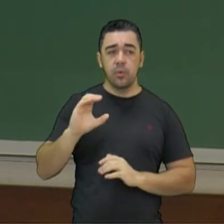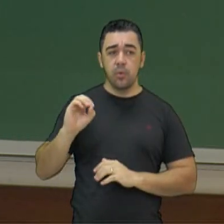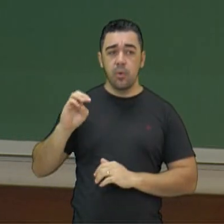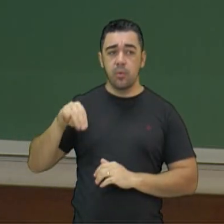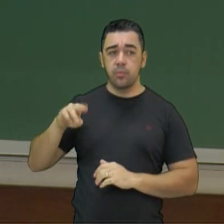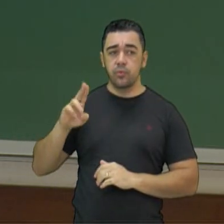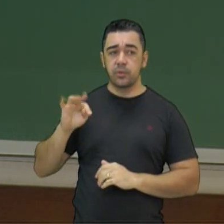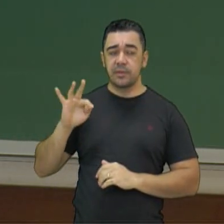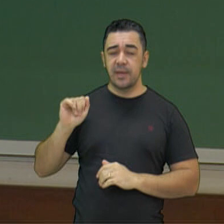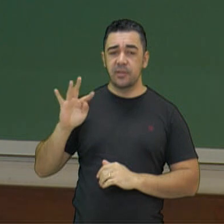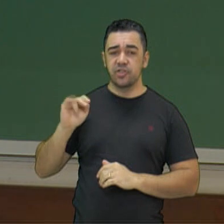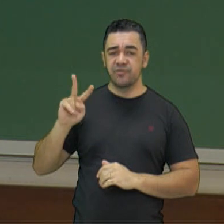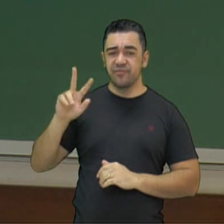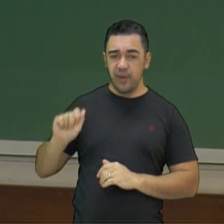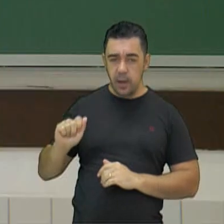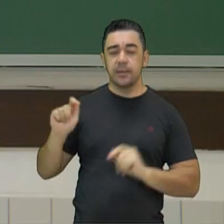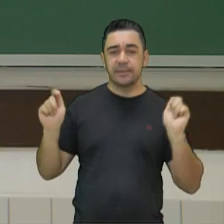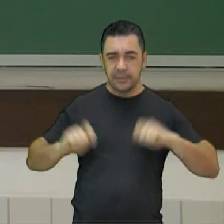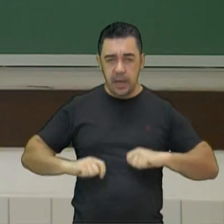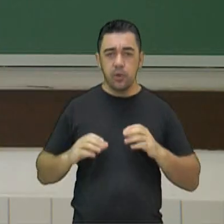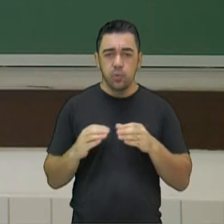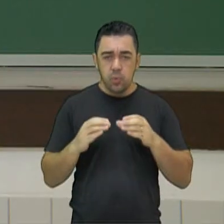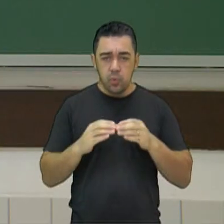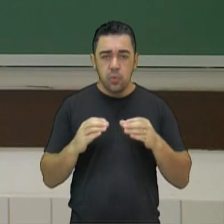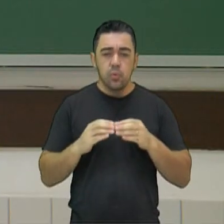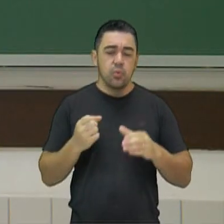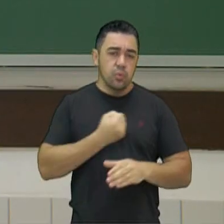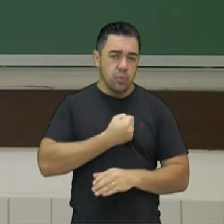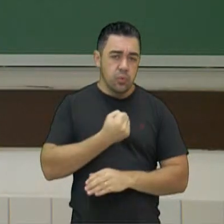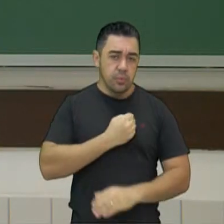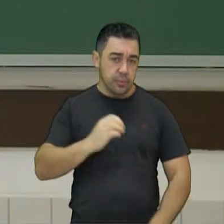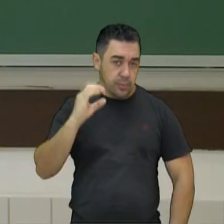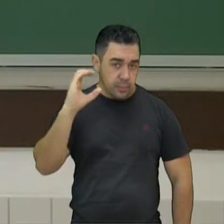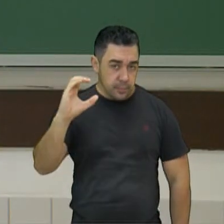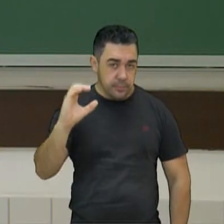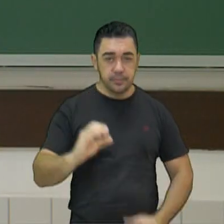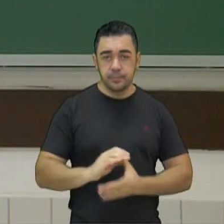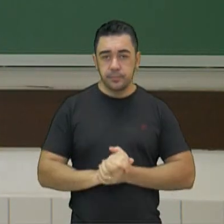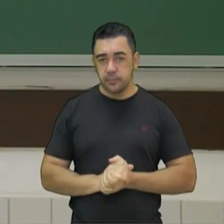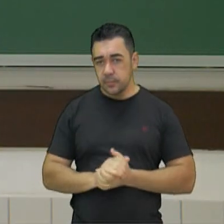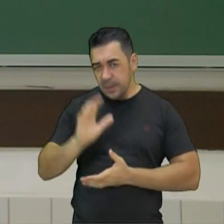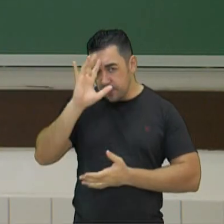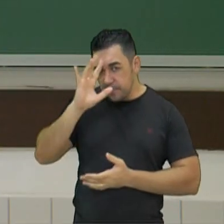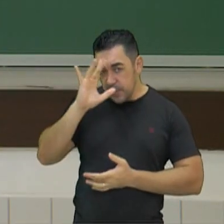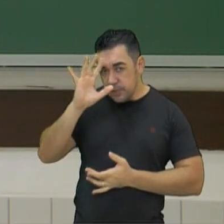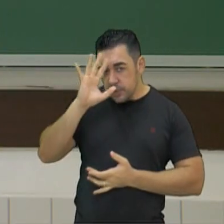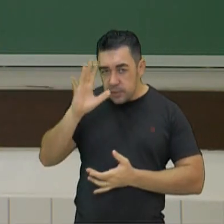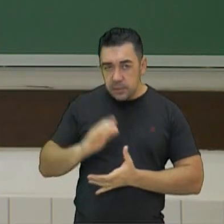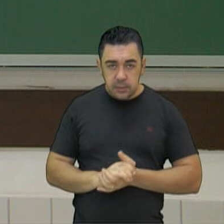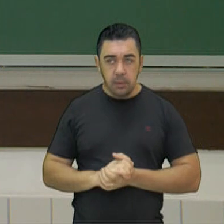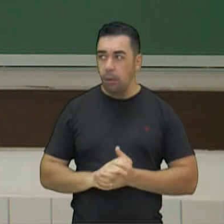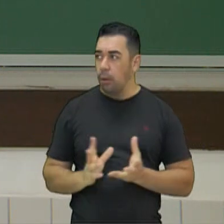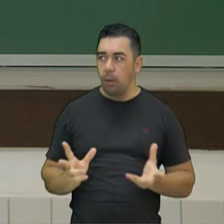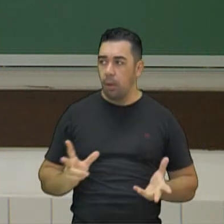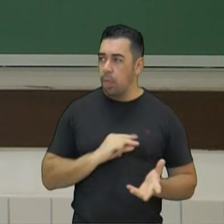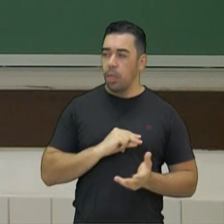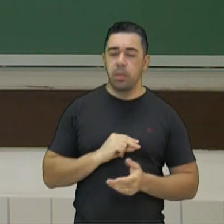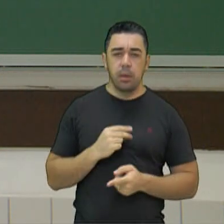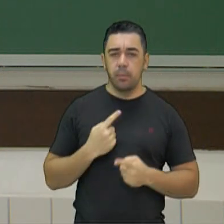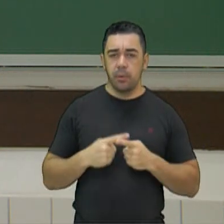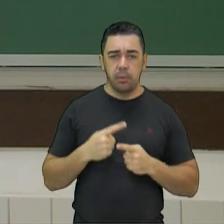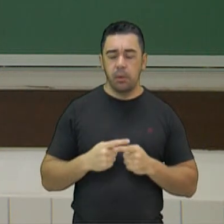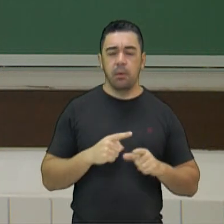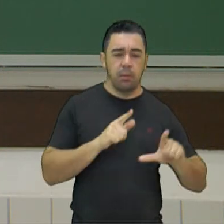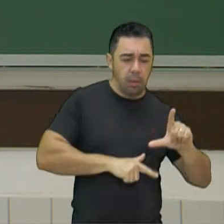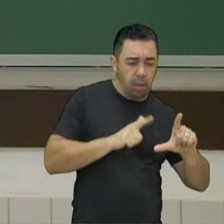é válida no conjunto dos números complexos. Tudo bem? Então, eu imagino que, nossa, professora, que salada de número, porque tanta